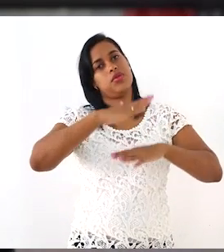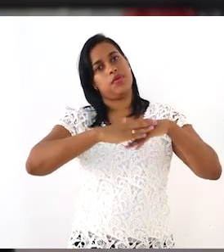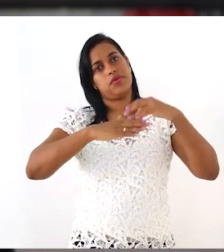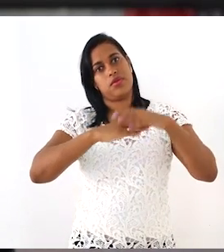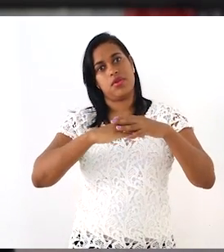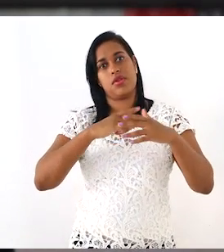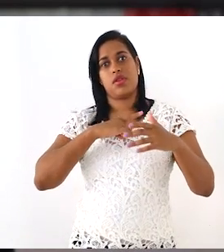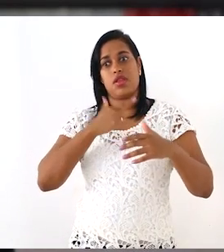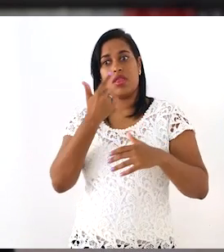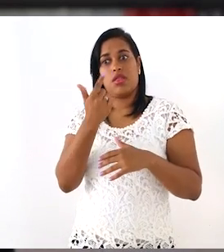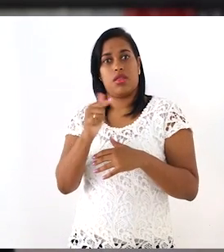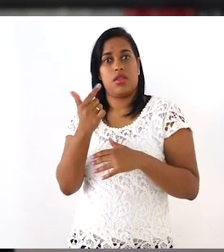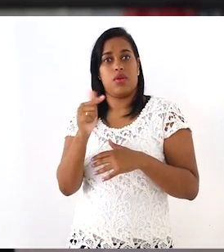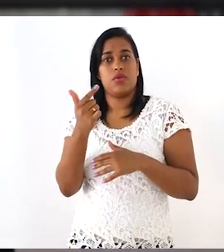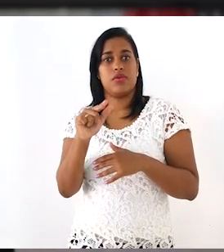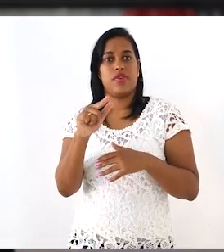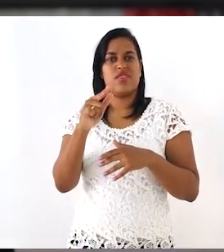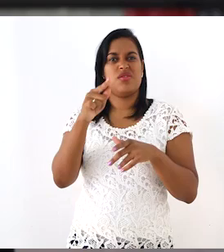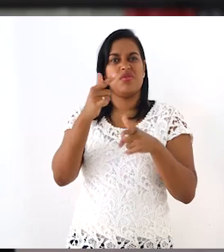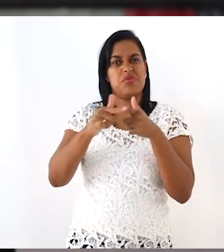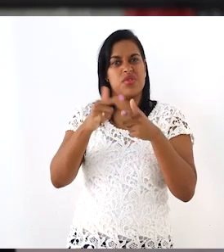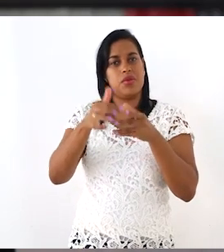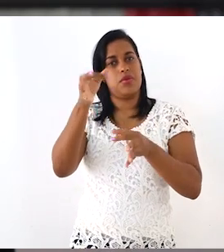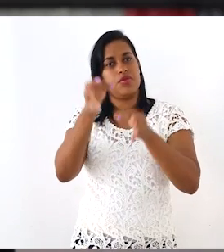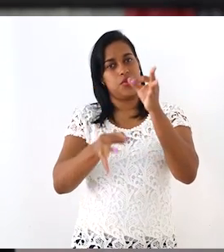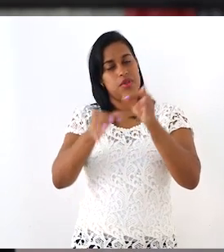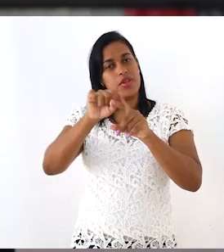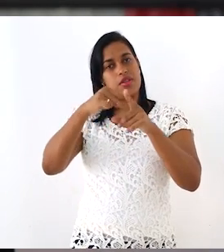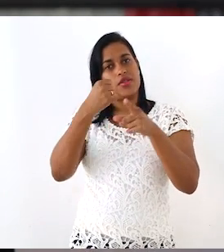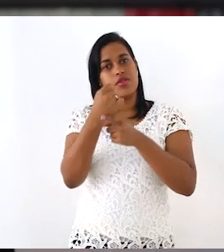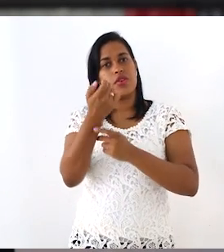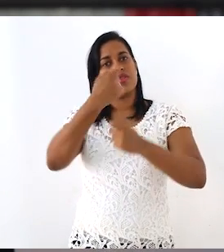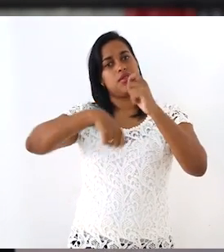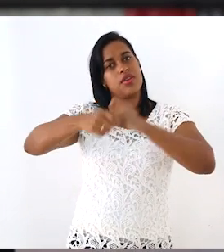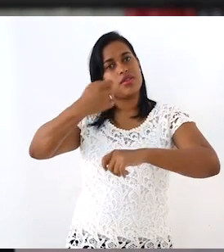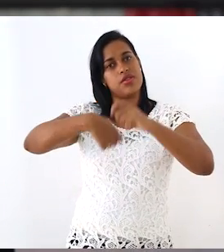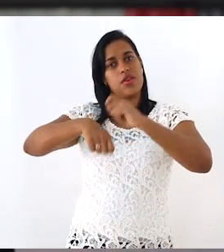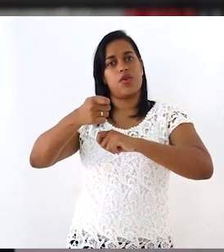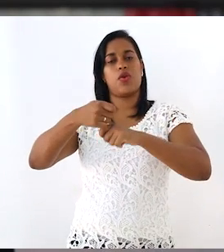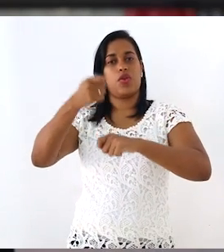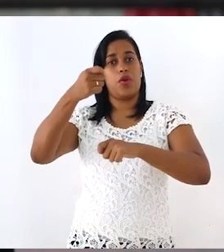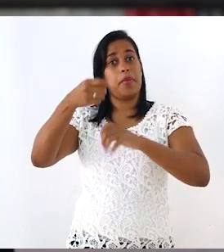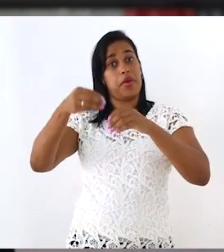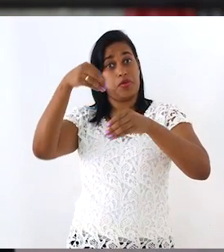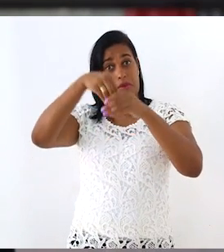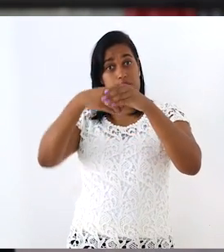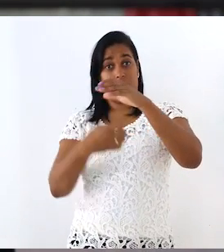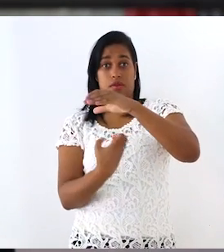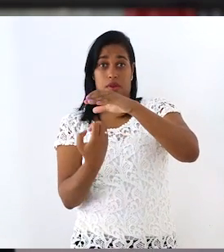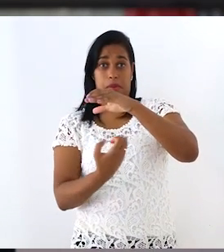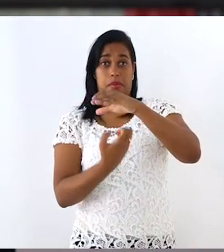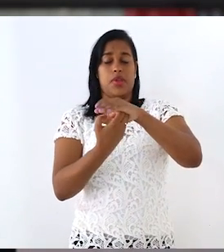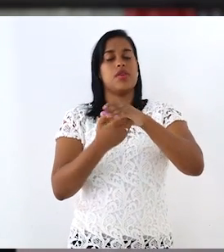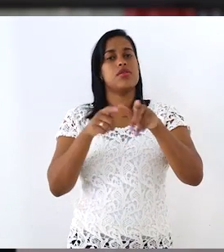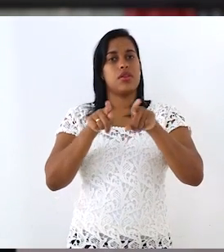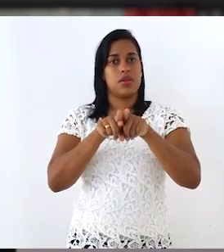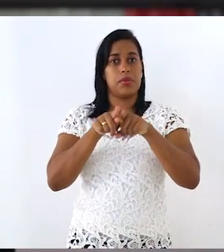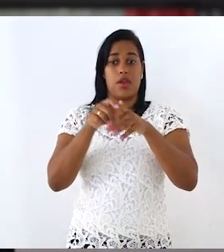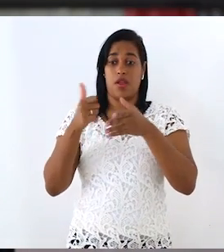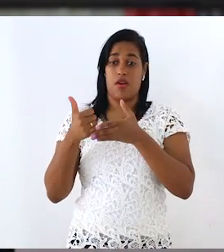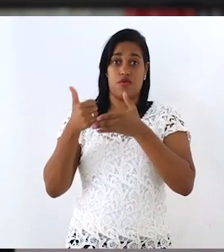sem grandes consequências jurídicas, sociais e econômicas para a organização. Ele ajuda